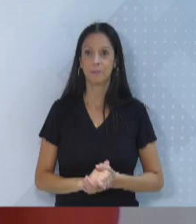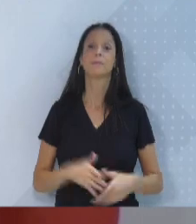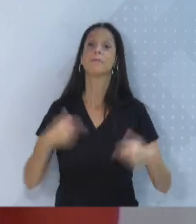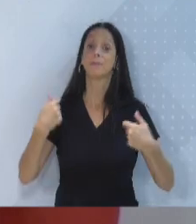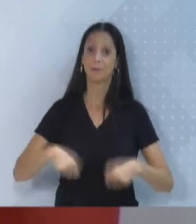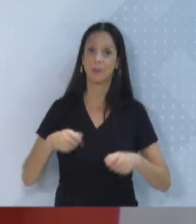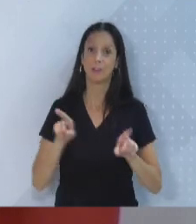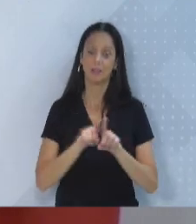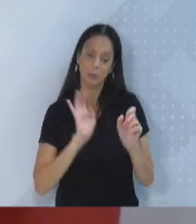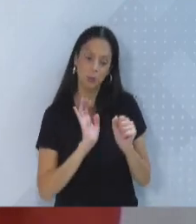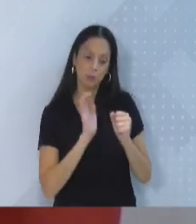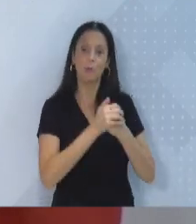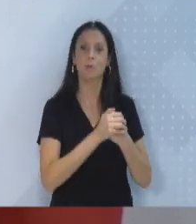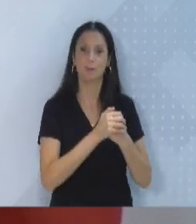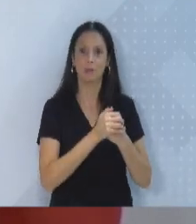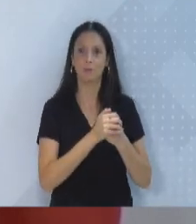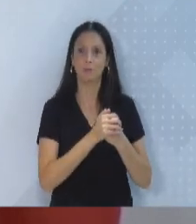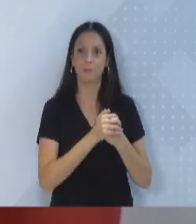me esconder,